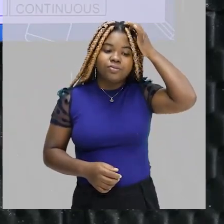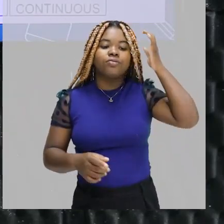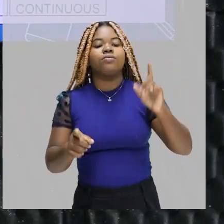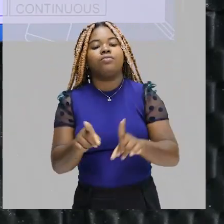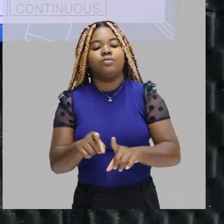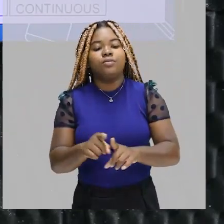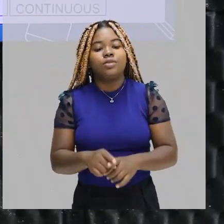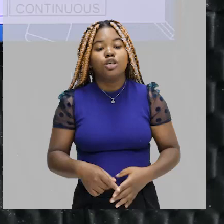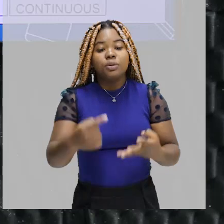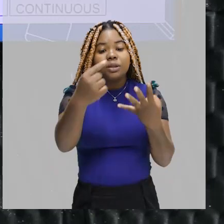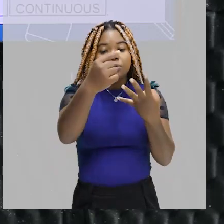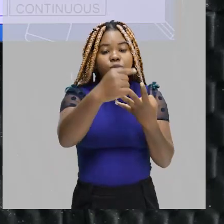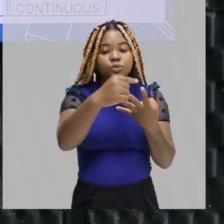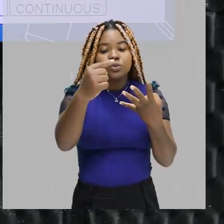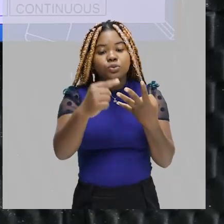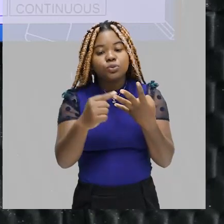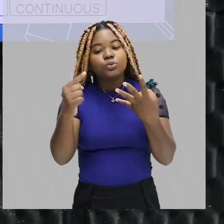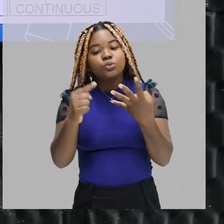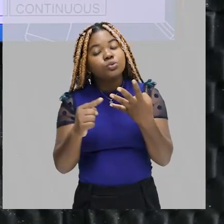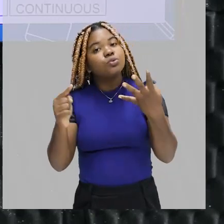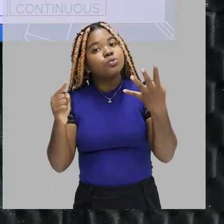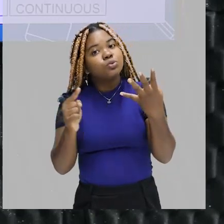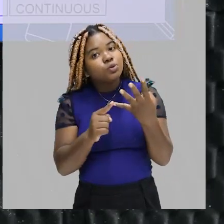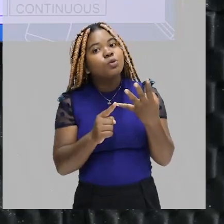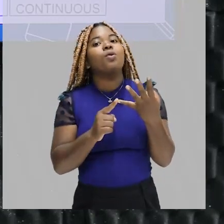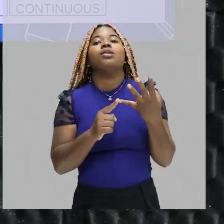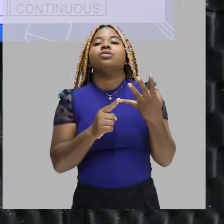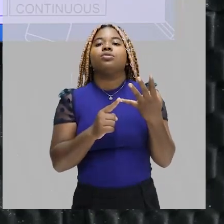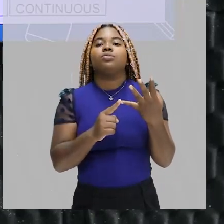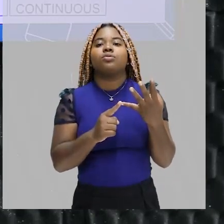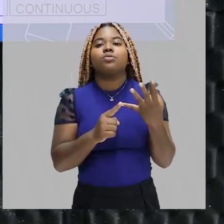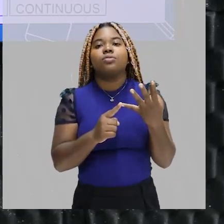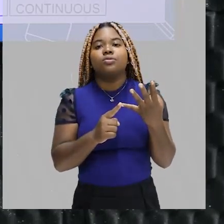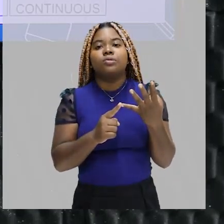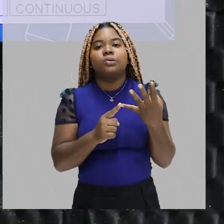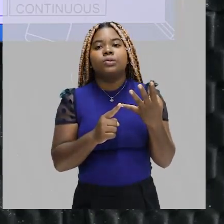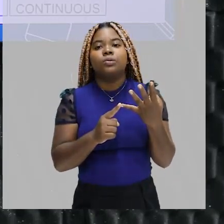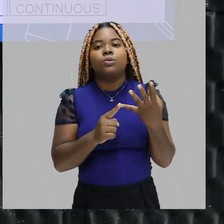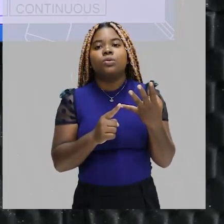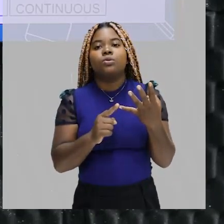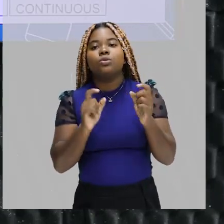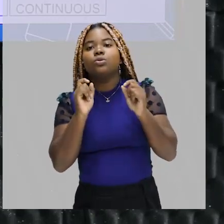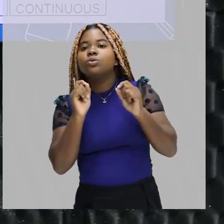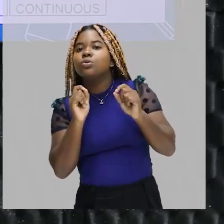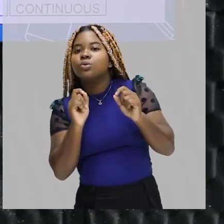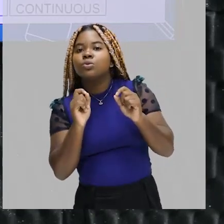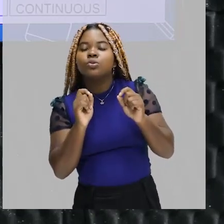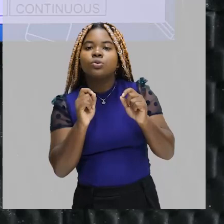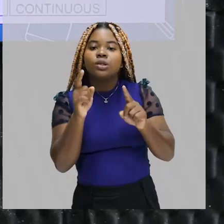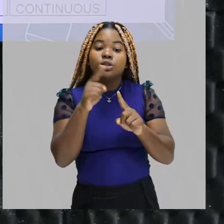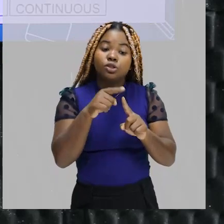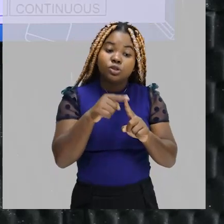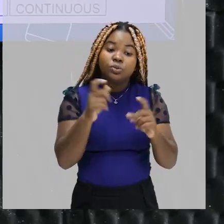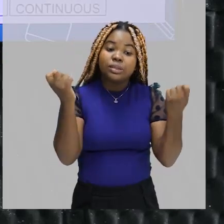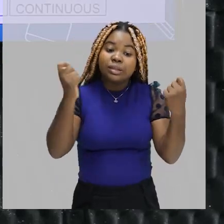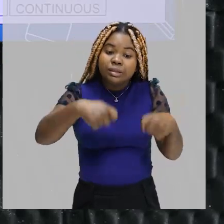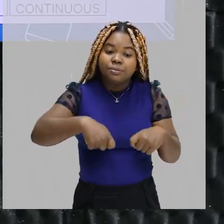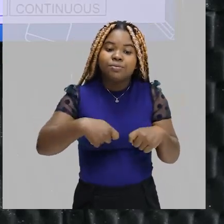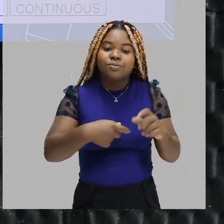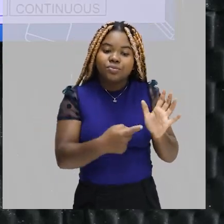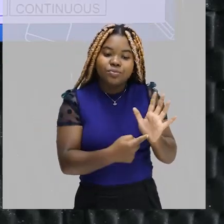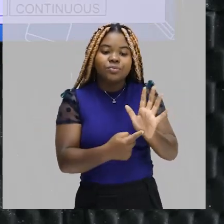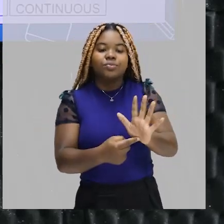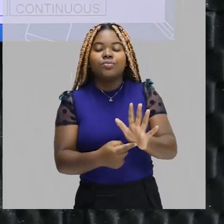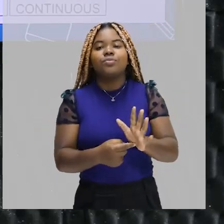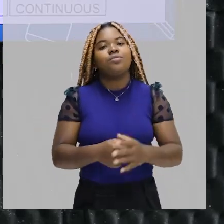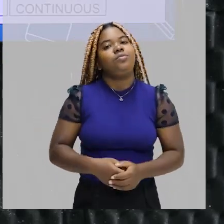temos quatro formas ou quatro aspectos, quatro tensões que eu posso expressar esses tempos. Então,